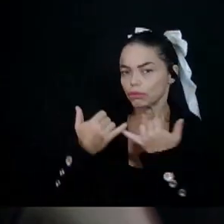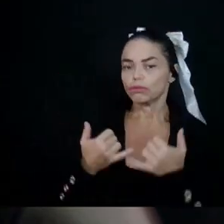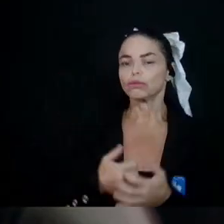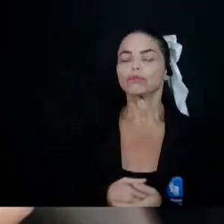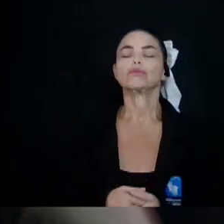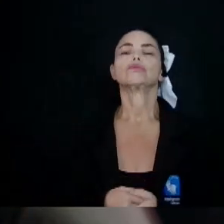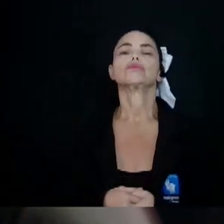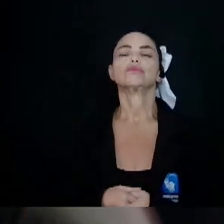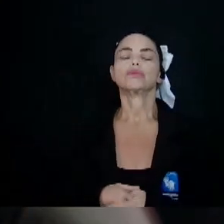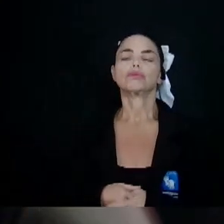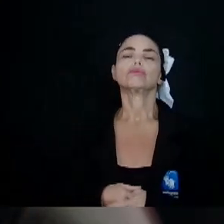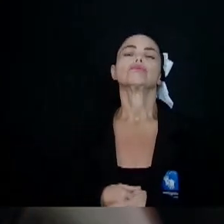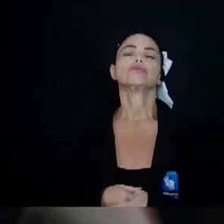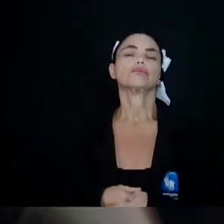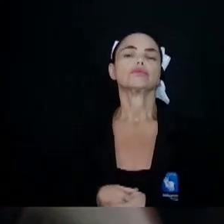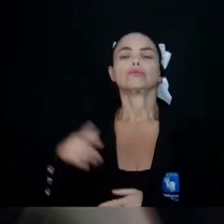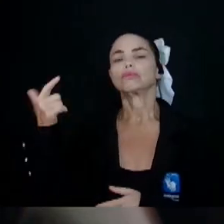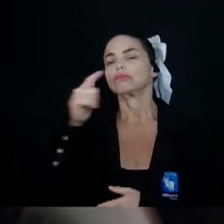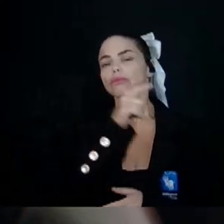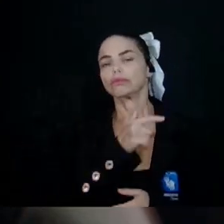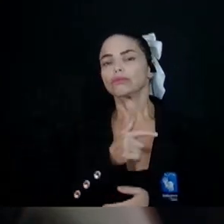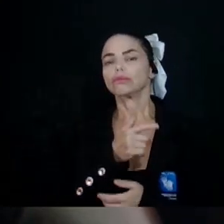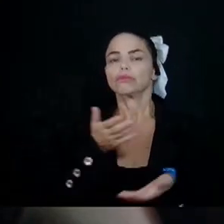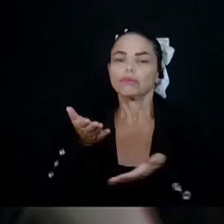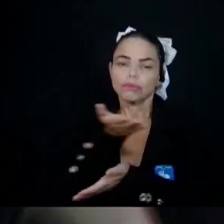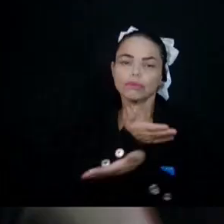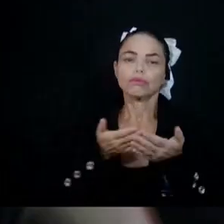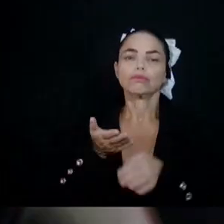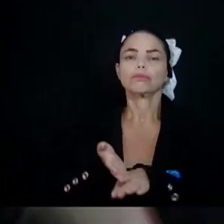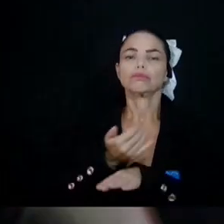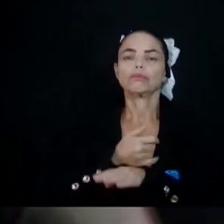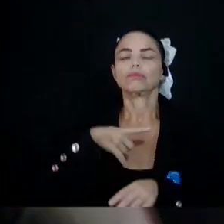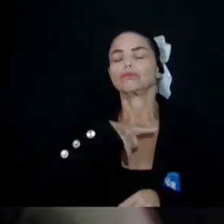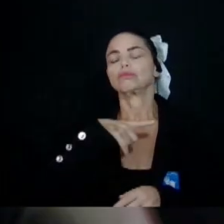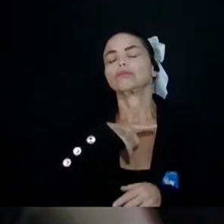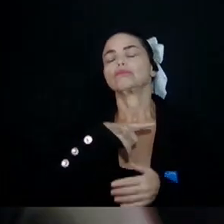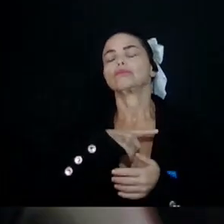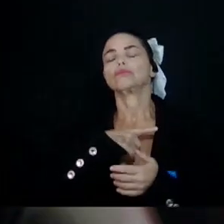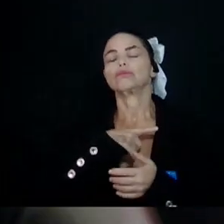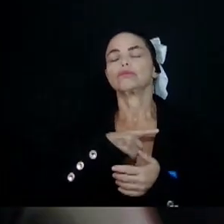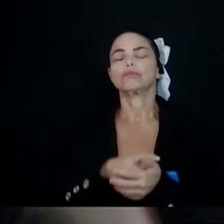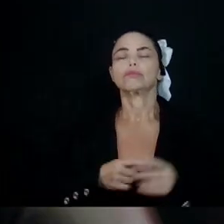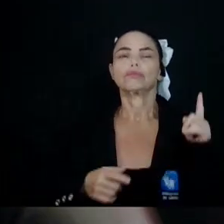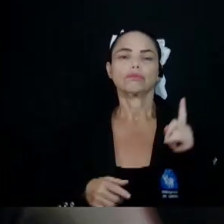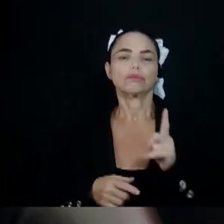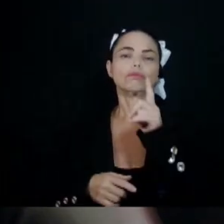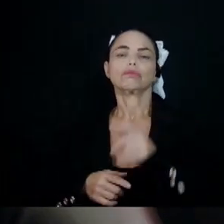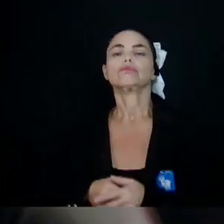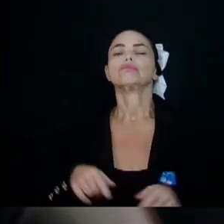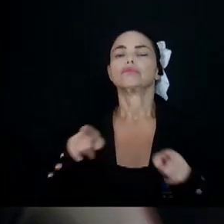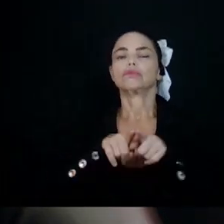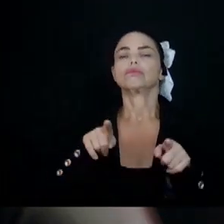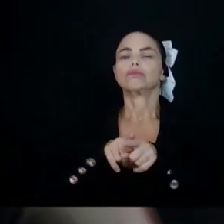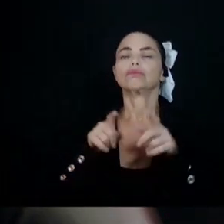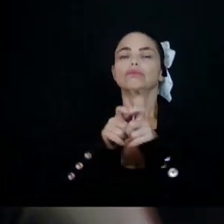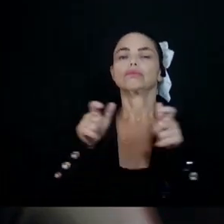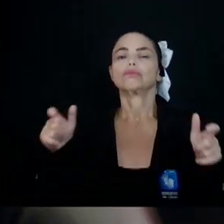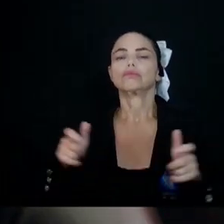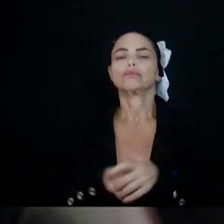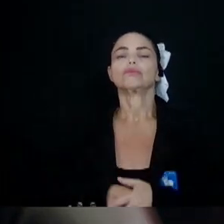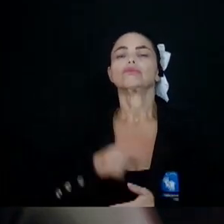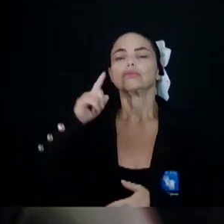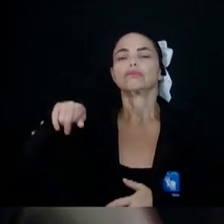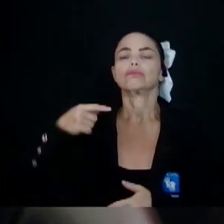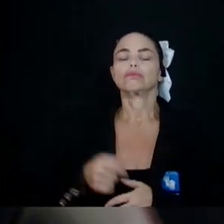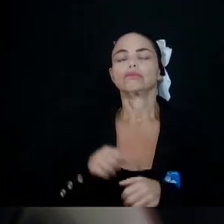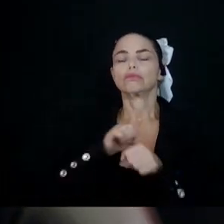Vamos, né? Não tem essa interação que antes se tinha, né? Da pessoa até se apresentar. Isso também aumentou muito após a pandemia, né?